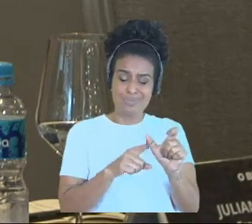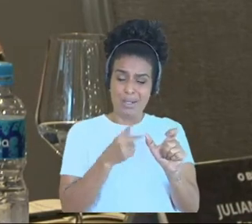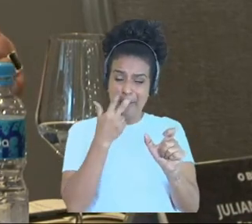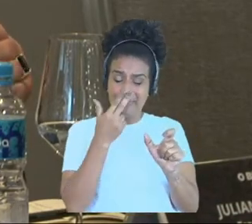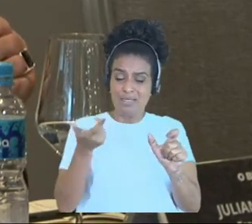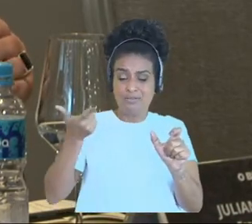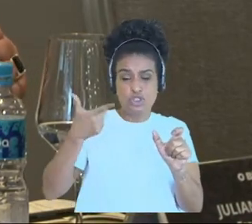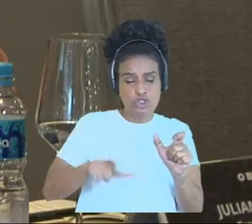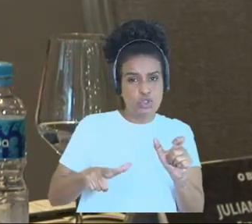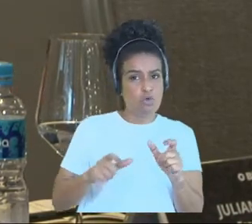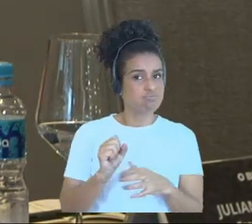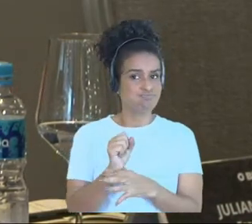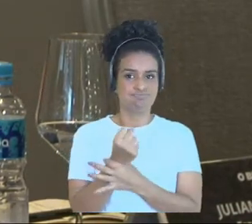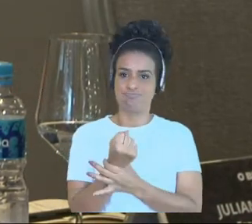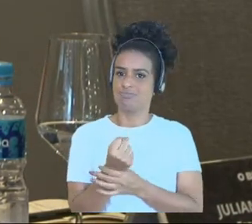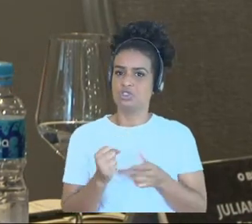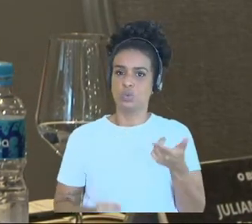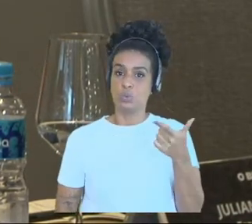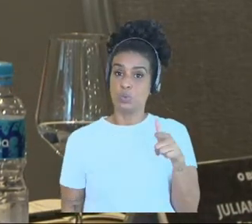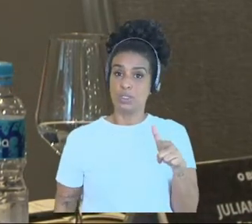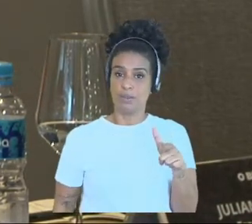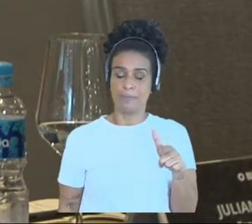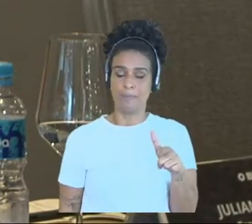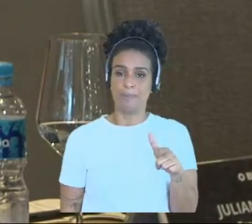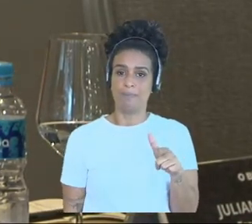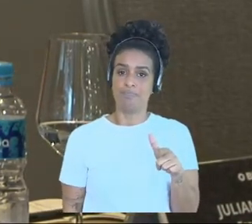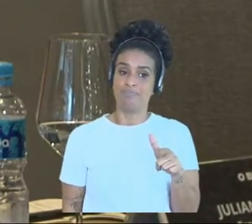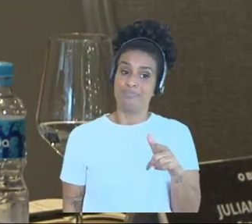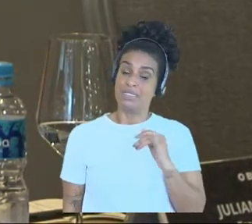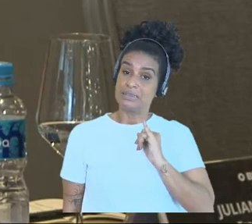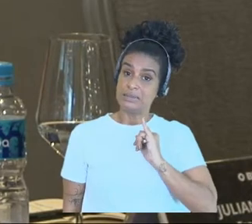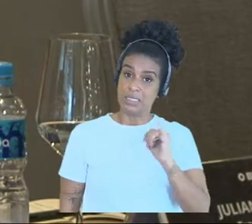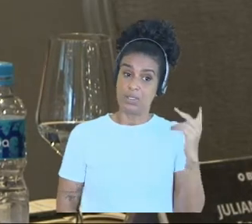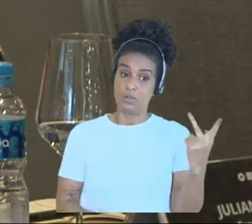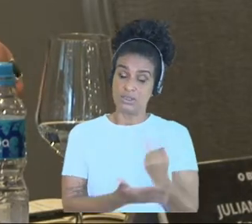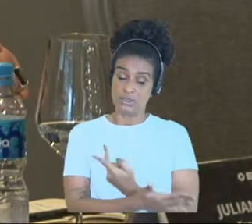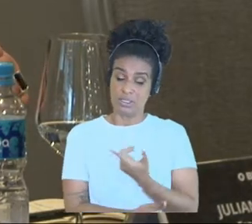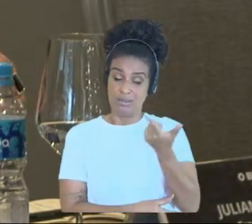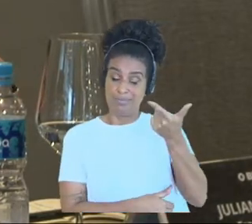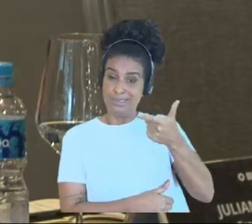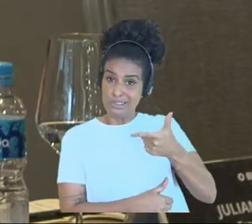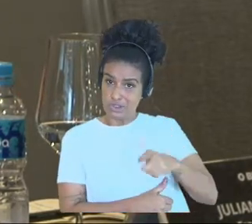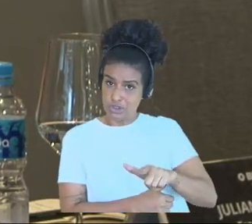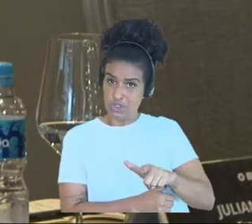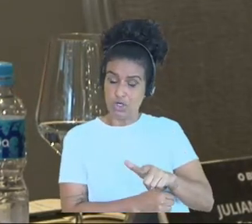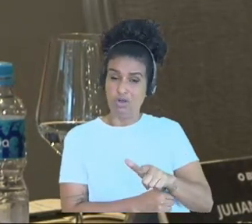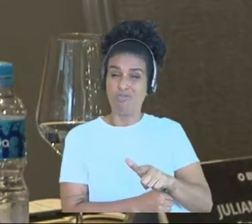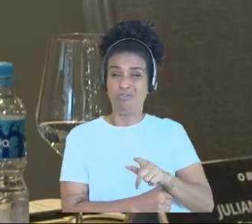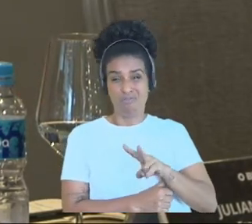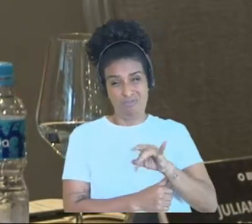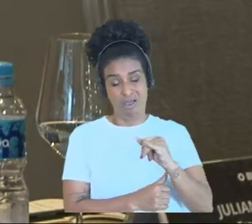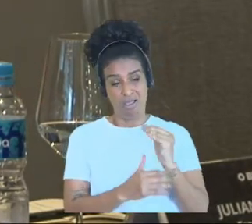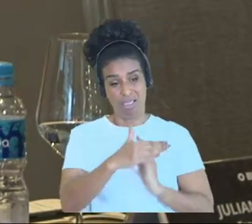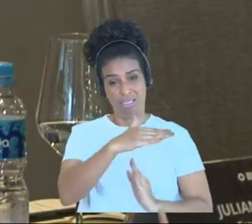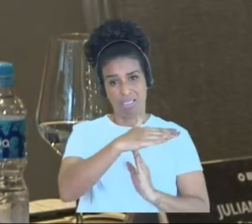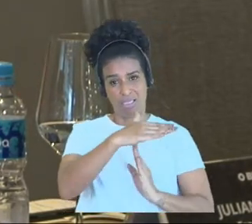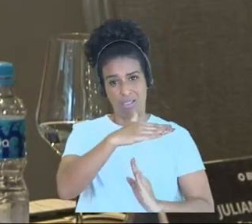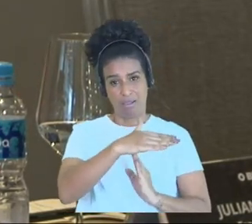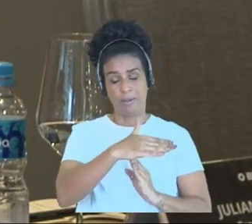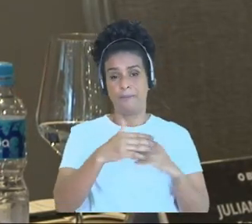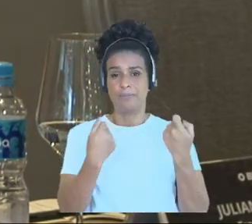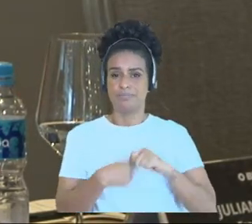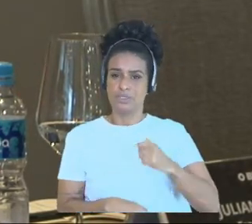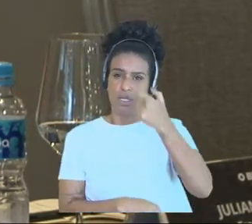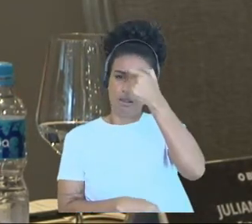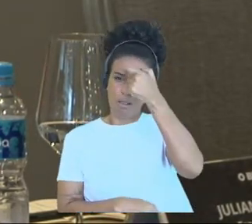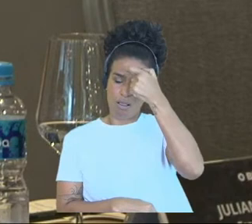repetir de forma garantida. Tá? Ou, pelo menos, se repetirem, uma hora vão se esgotar. Então, é importante a gente ter uma consciência disso